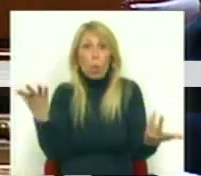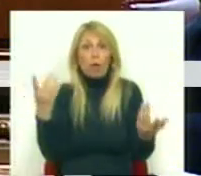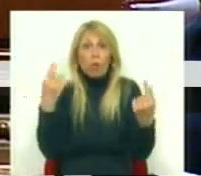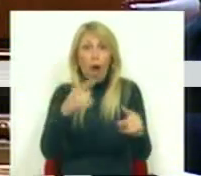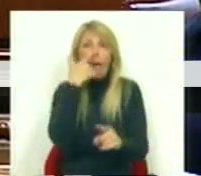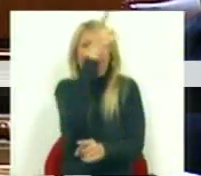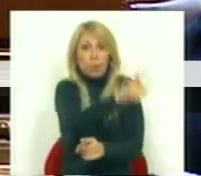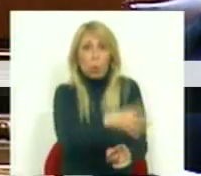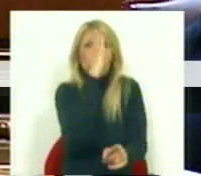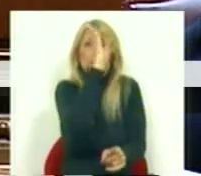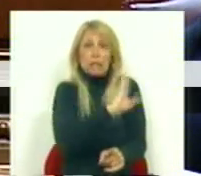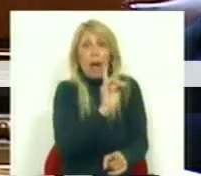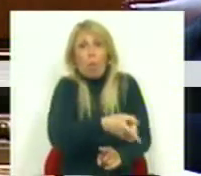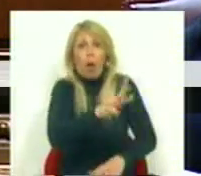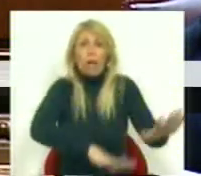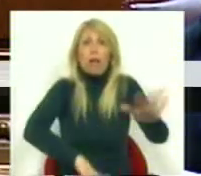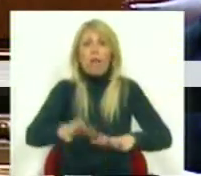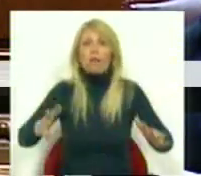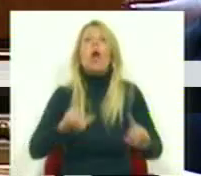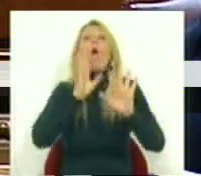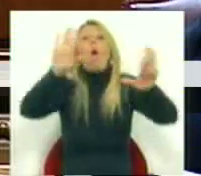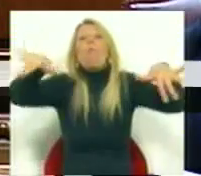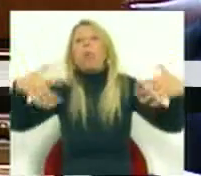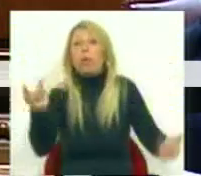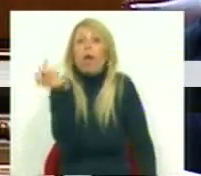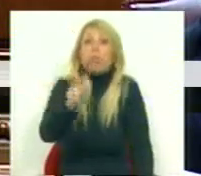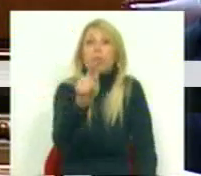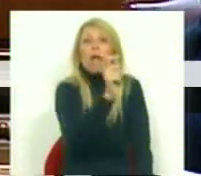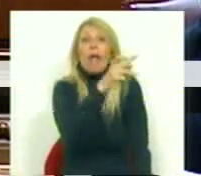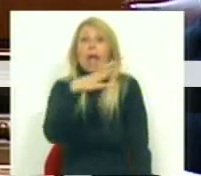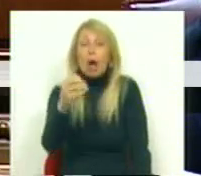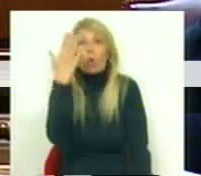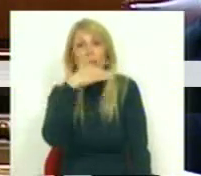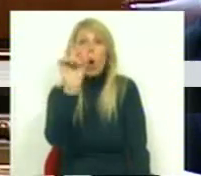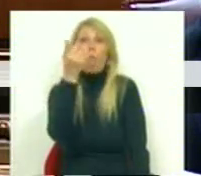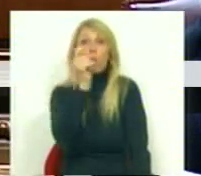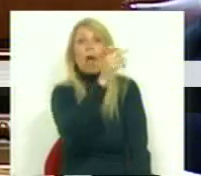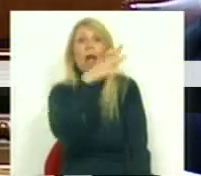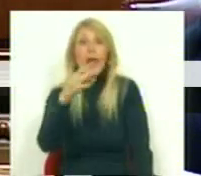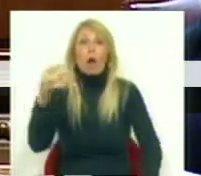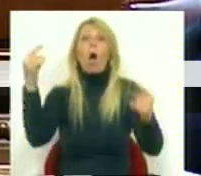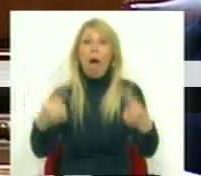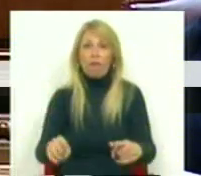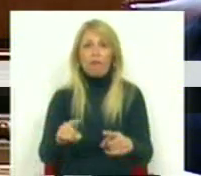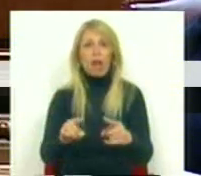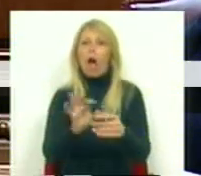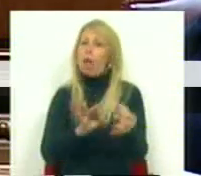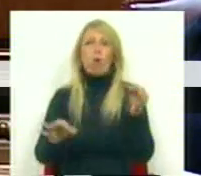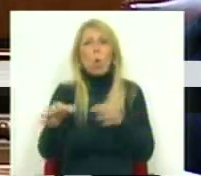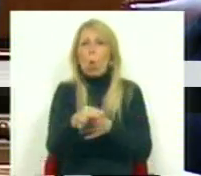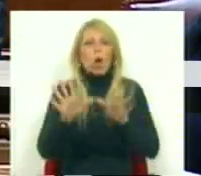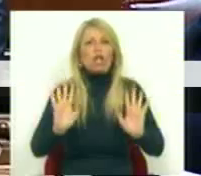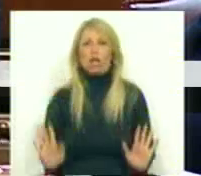está a fazer. Podia haver um erro. E se houvesse um erro, senhor deputado, corrigir-se-ia. Terminou o tempo, pelos Sr. Primeiro-Ministro. Não